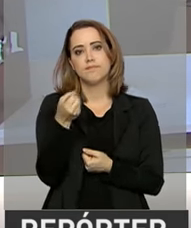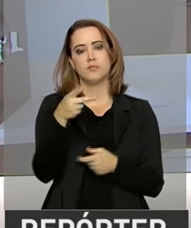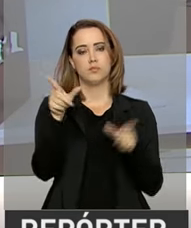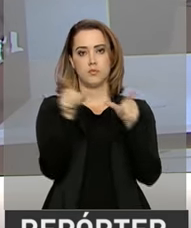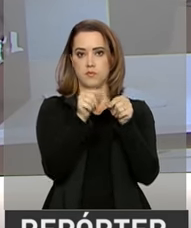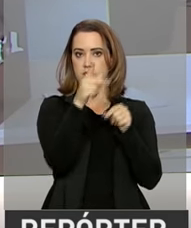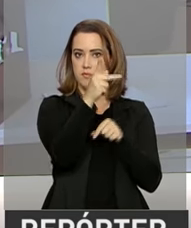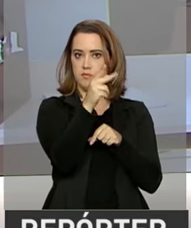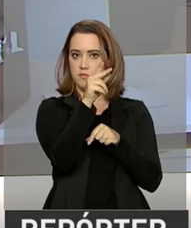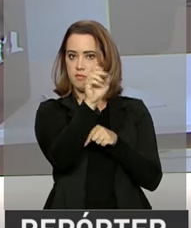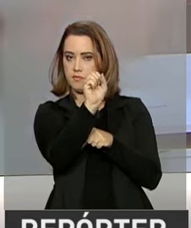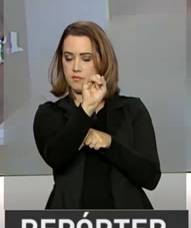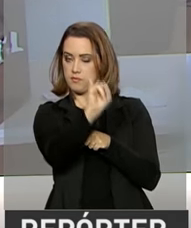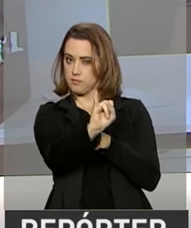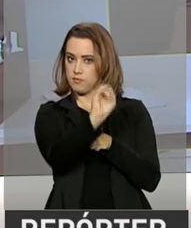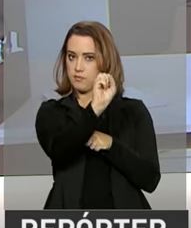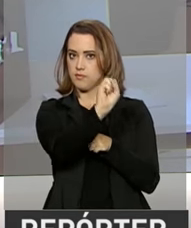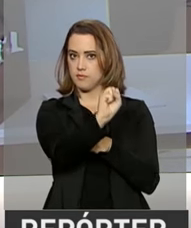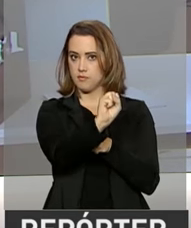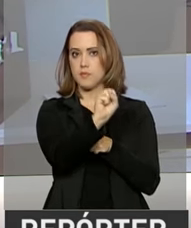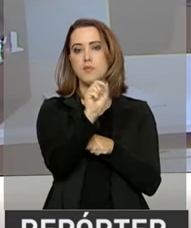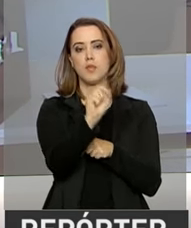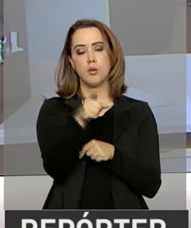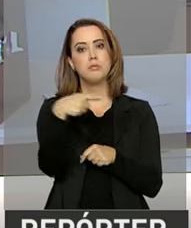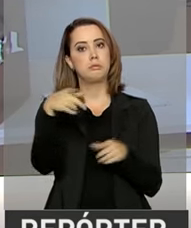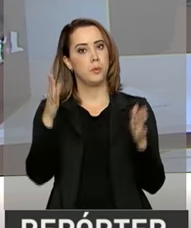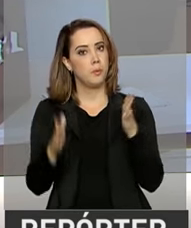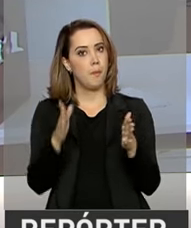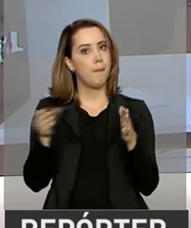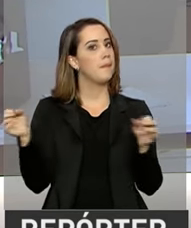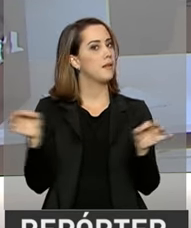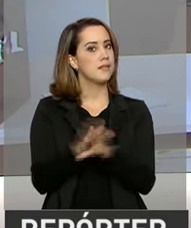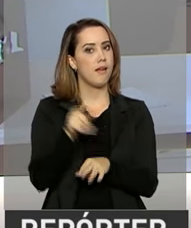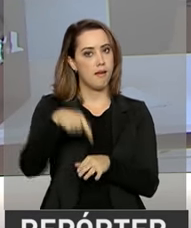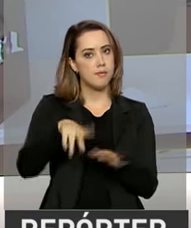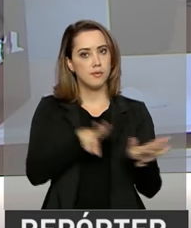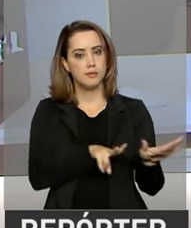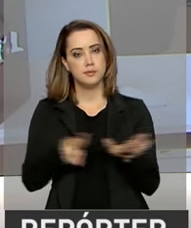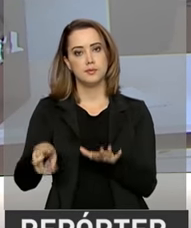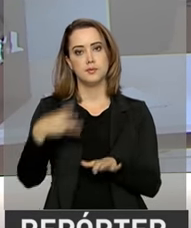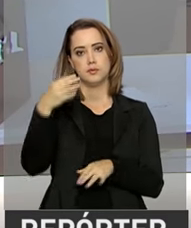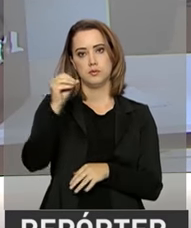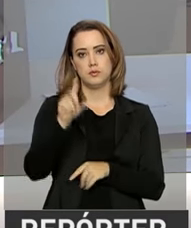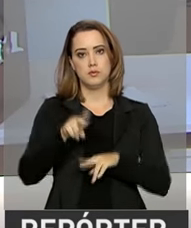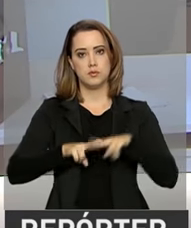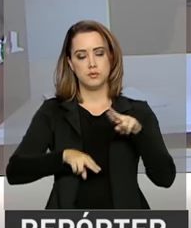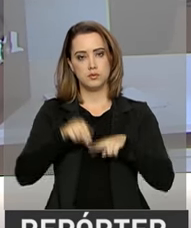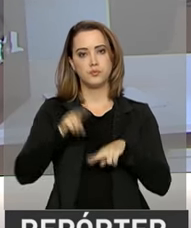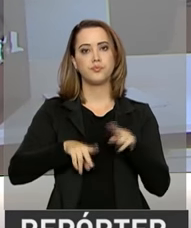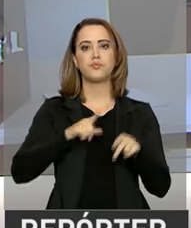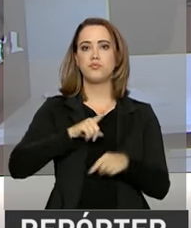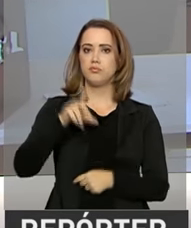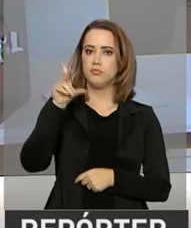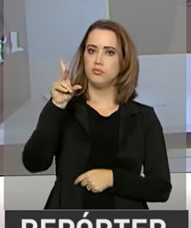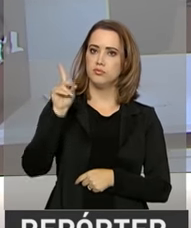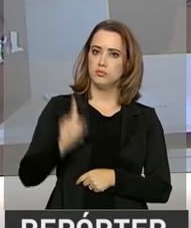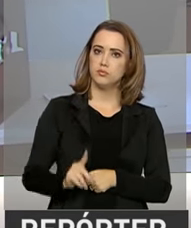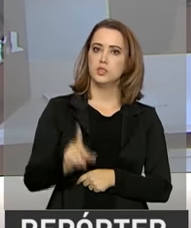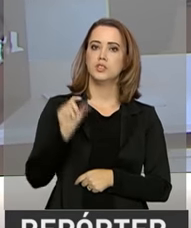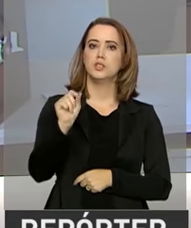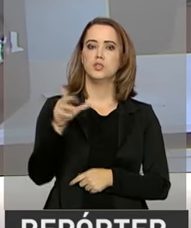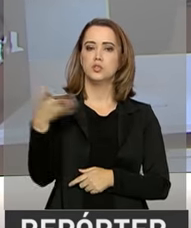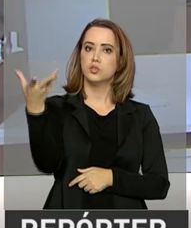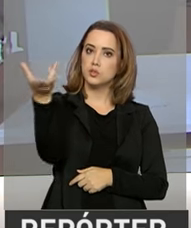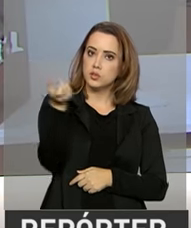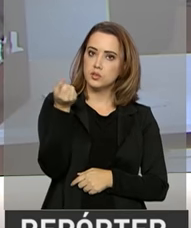ano. O prazo para resgatar o benefício termina esta semana, no dia 30 de junho. Tem direito ao abono salarial as pessoas